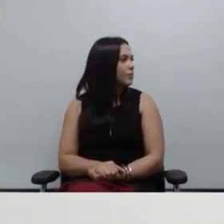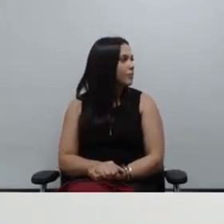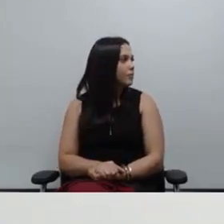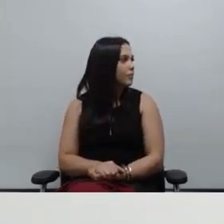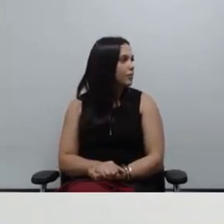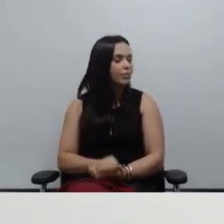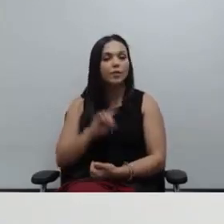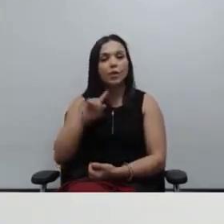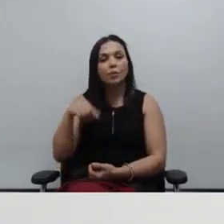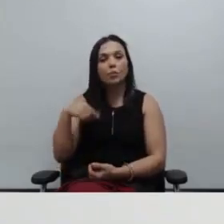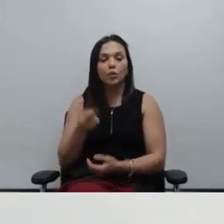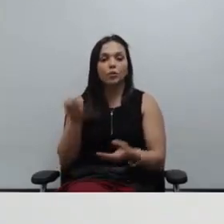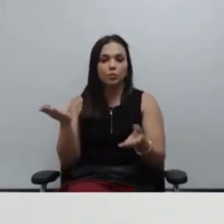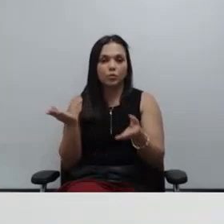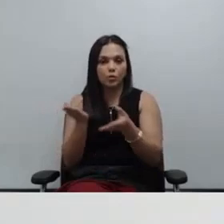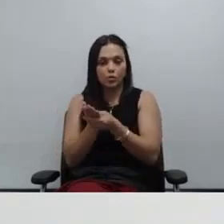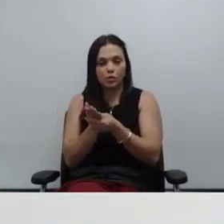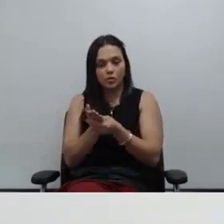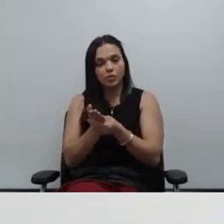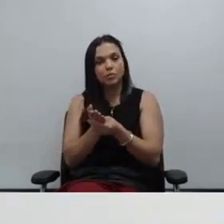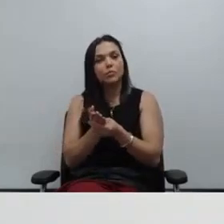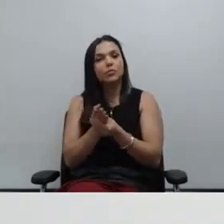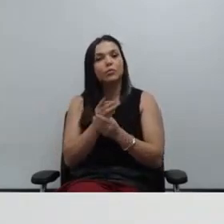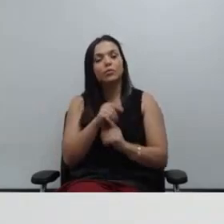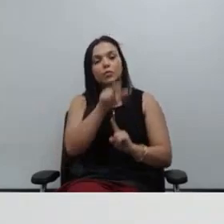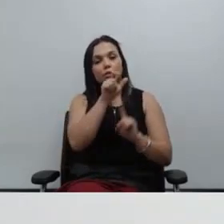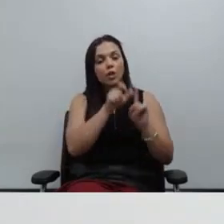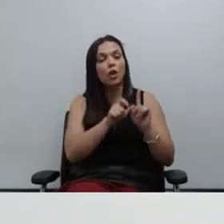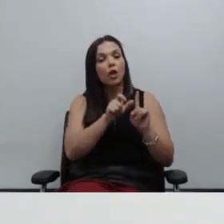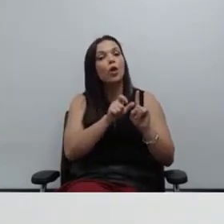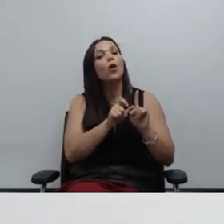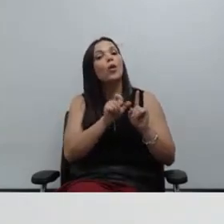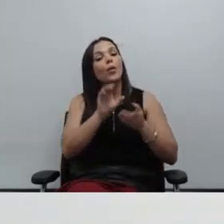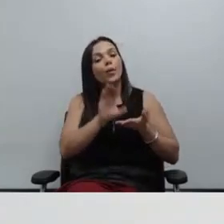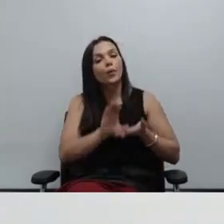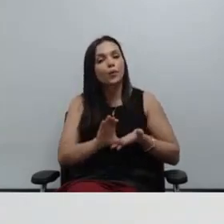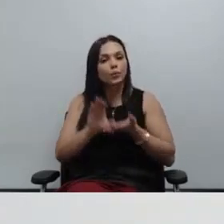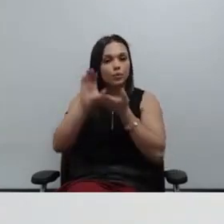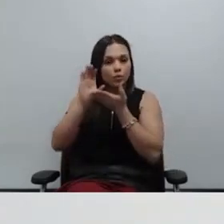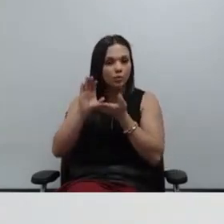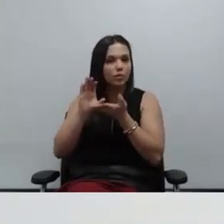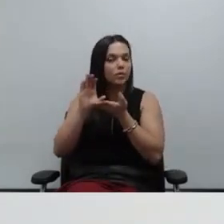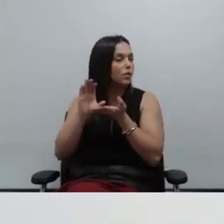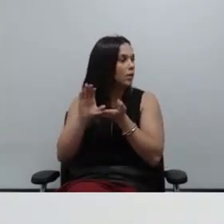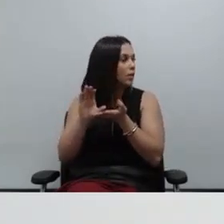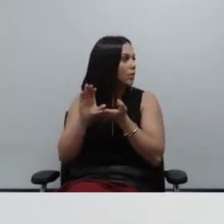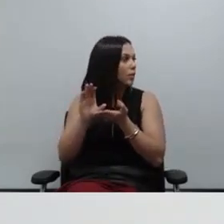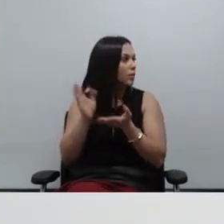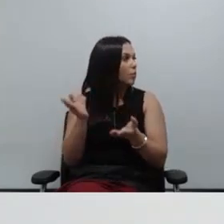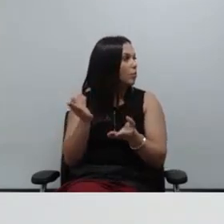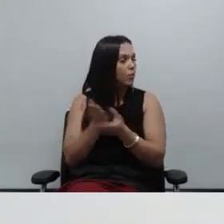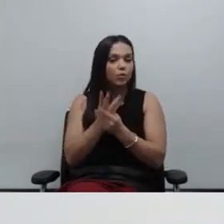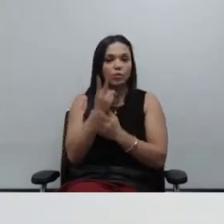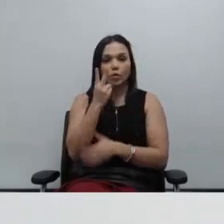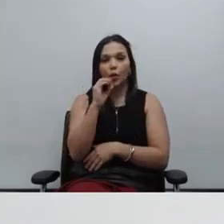Próximo processo, também excetuado a pauta, excelentíssimo conselheiro João Felipe Belém de Gouveia Reis,